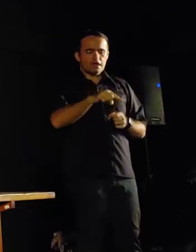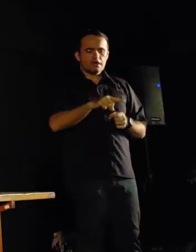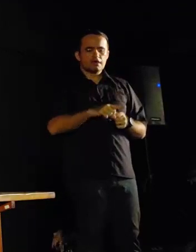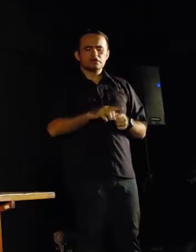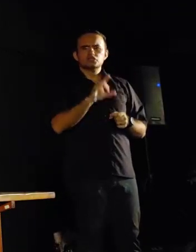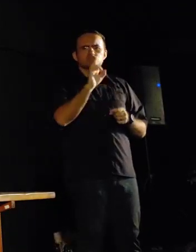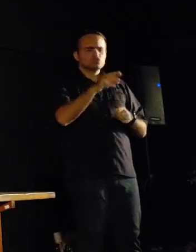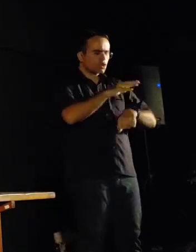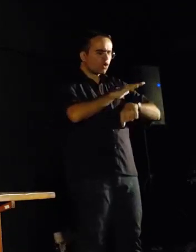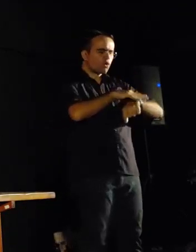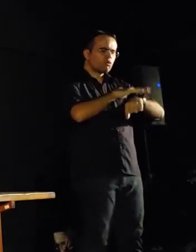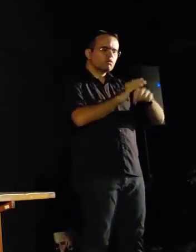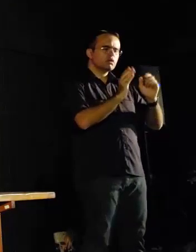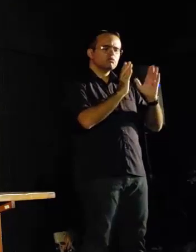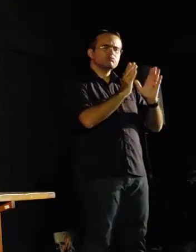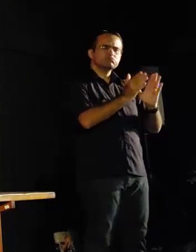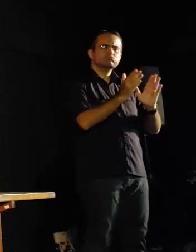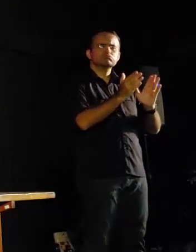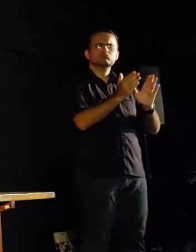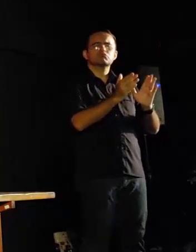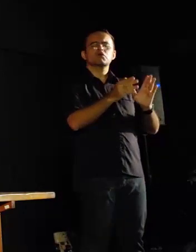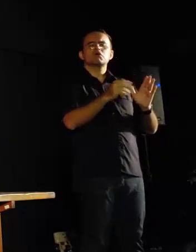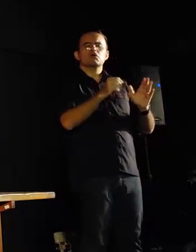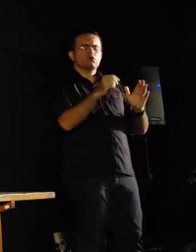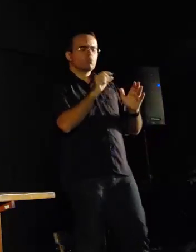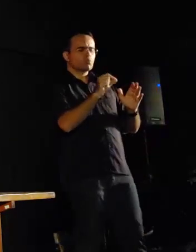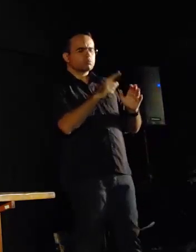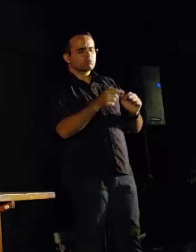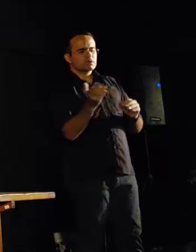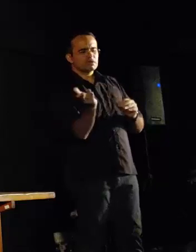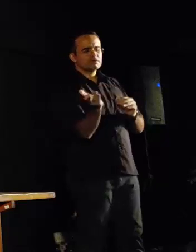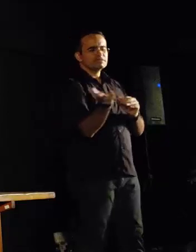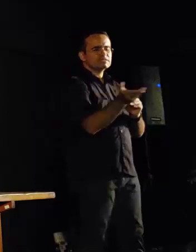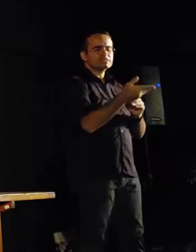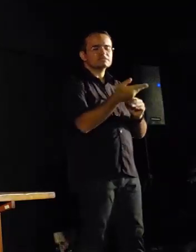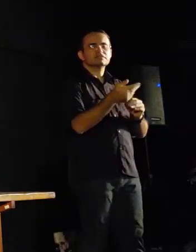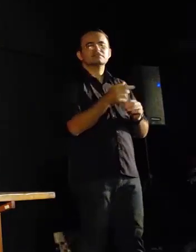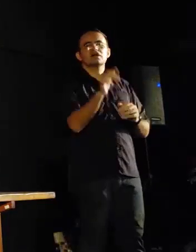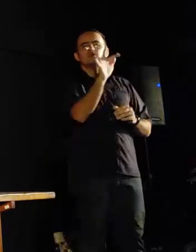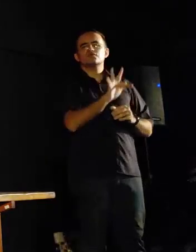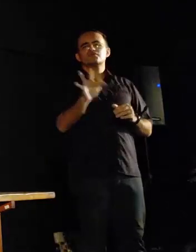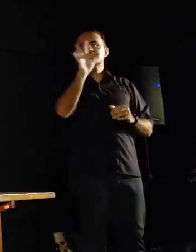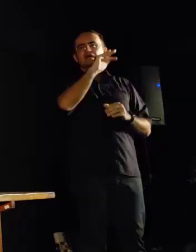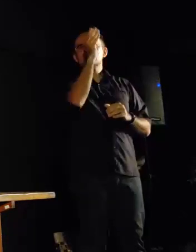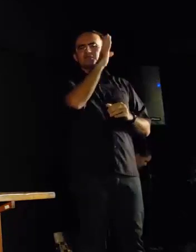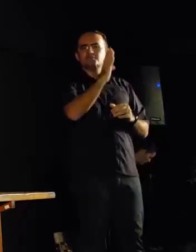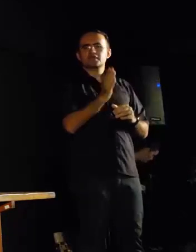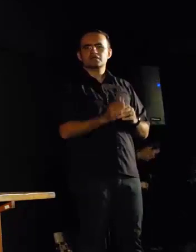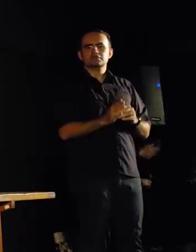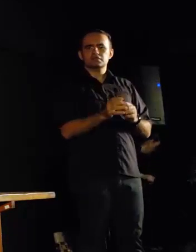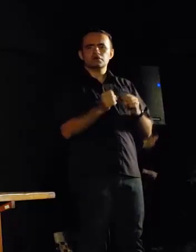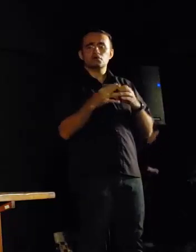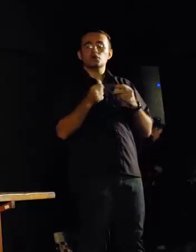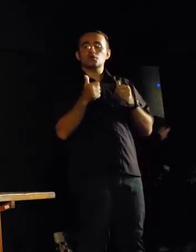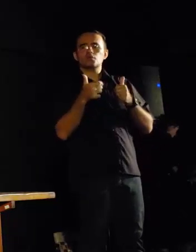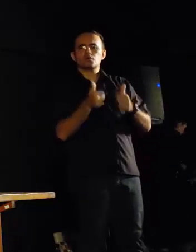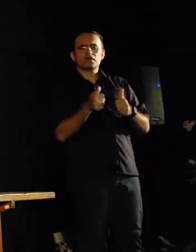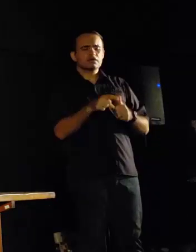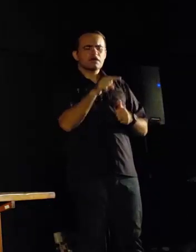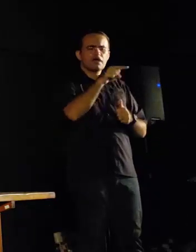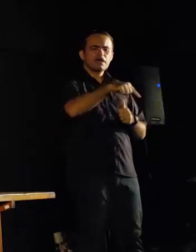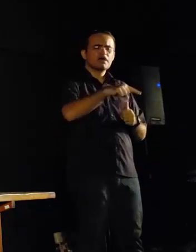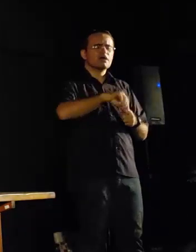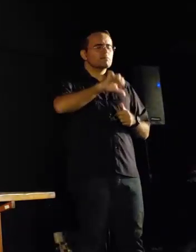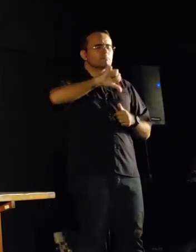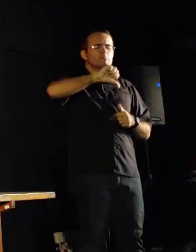capitulação e uma demissão da Universidade Brasileira. A Universidade Brasileira, ela capitulou, né? Ela capitulou da